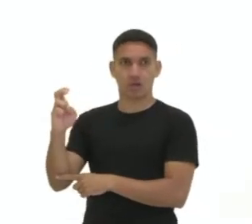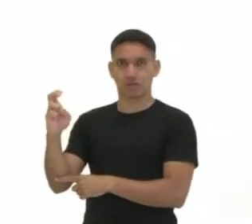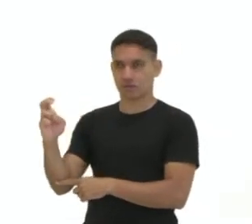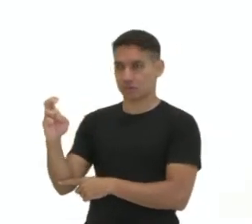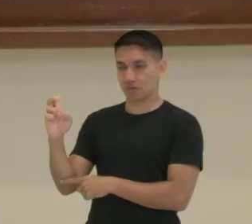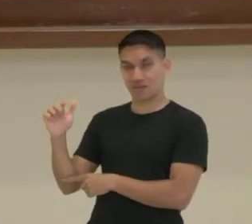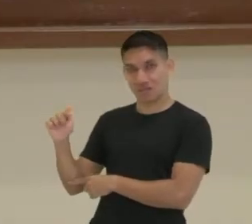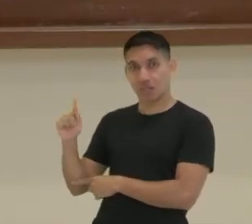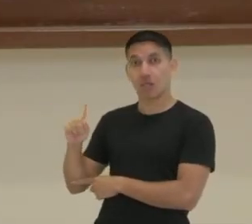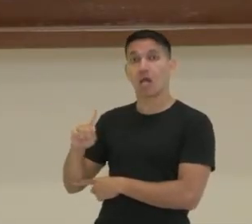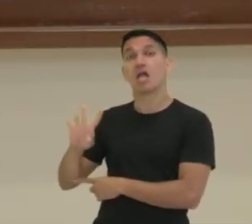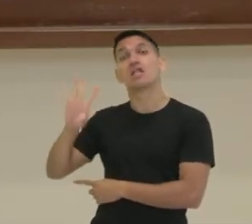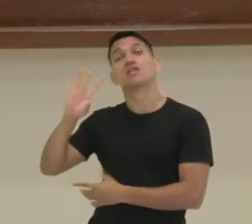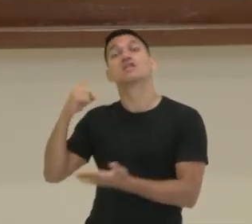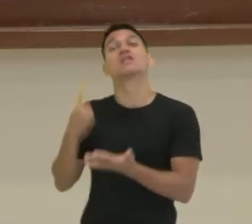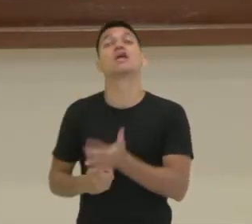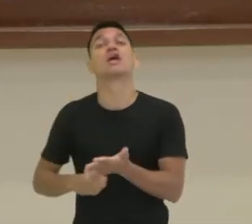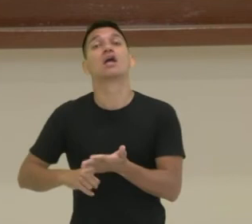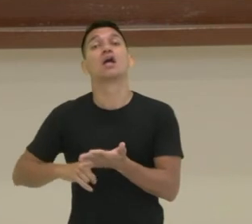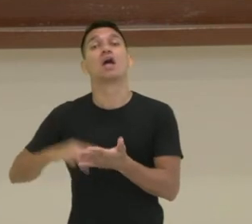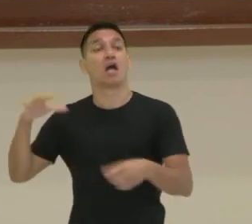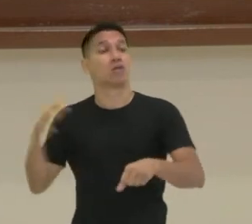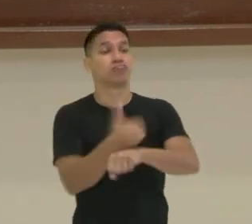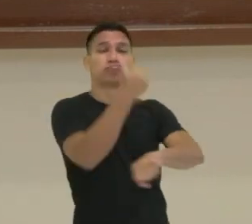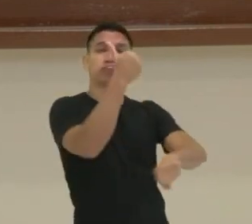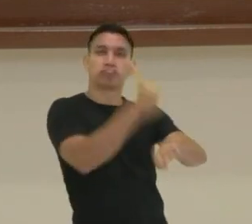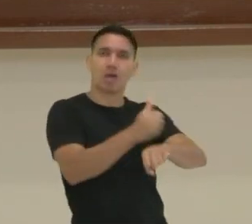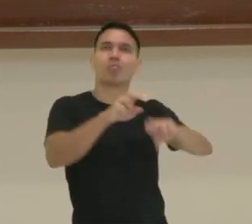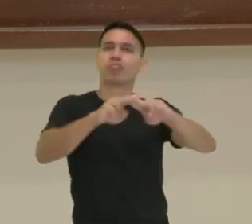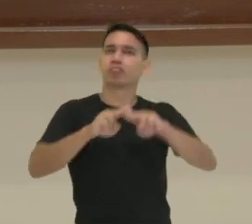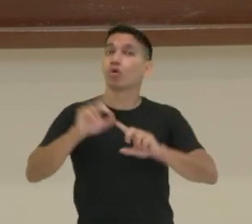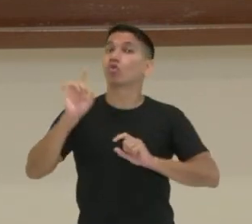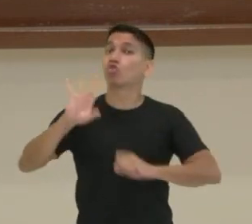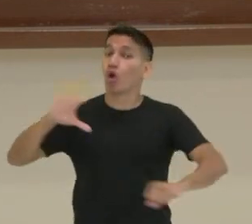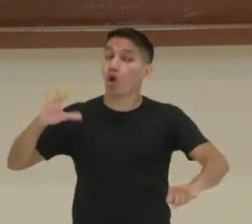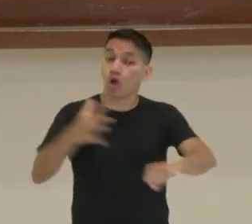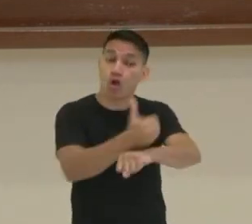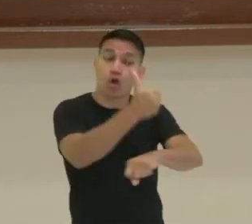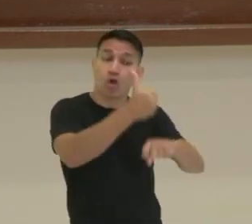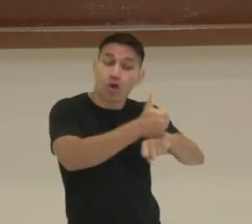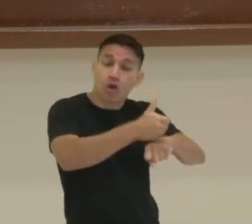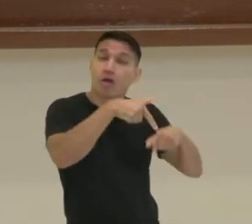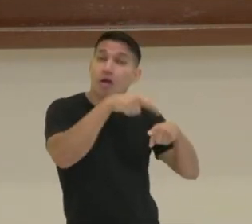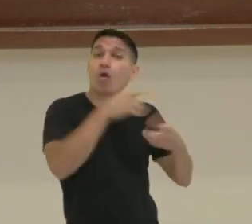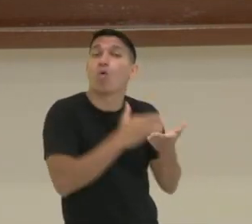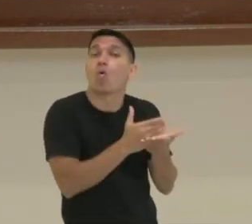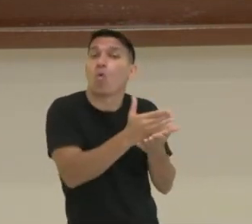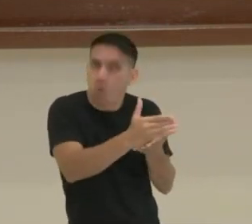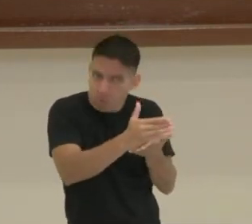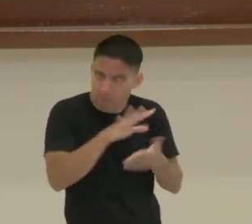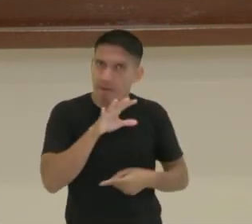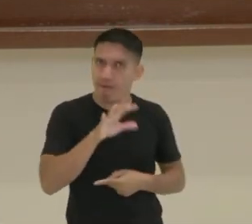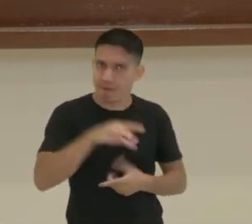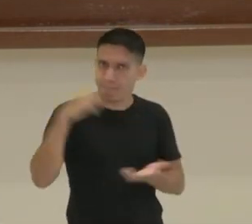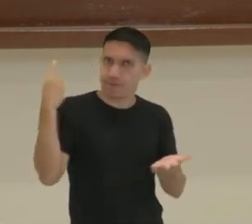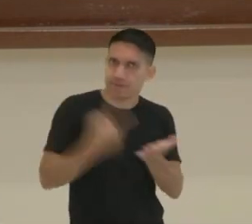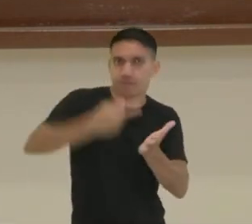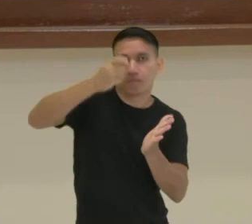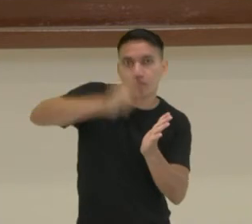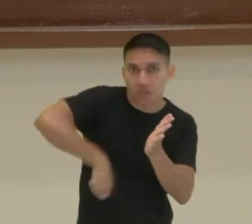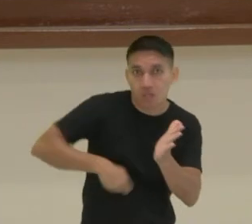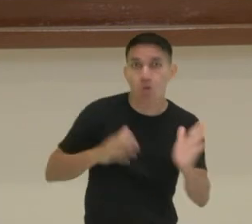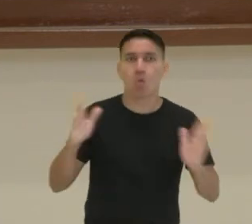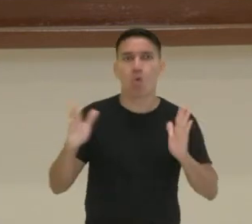conquistado. Então, percebam que a colonização ela só vai começar a existir, a acontecer, a partir